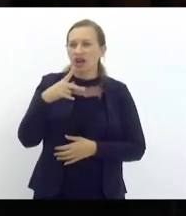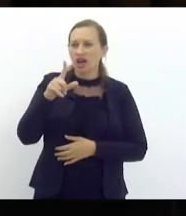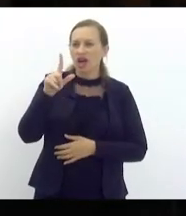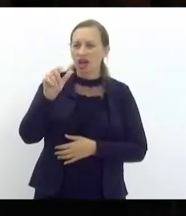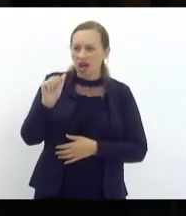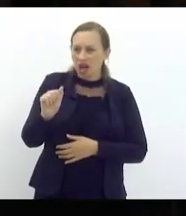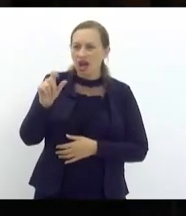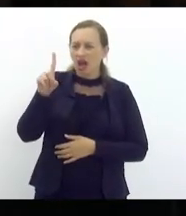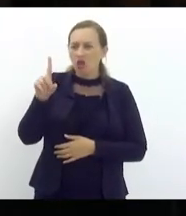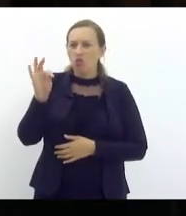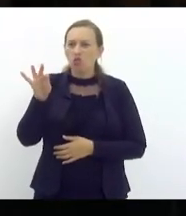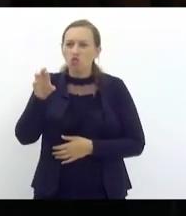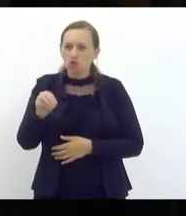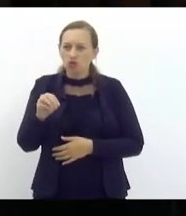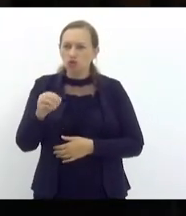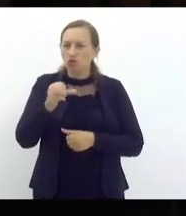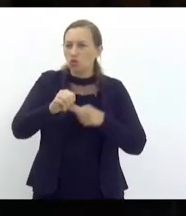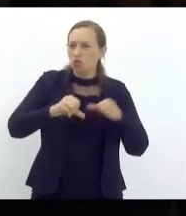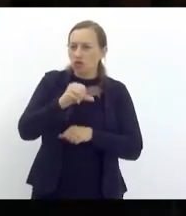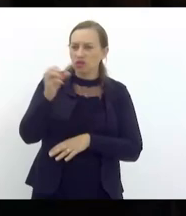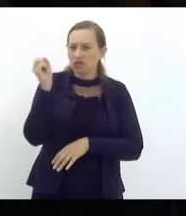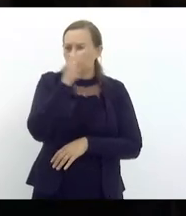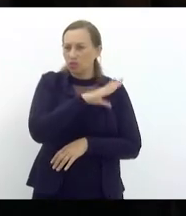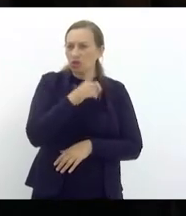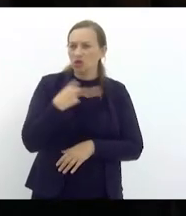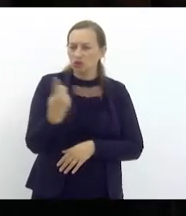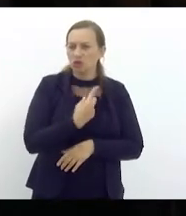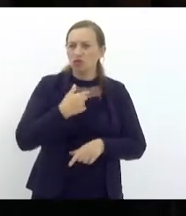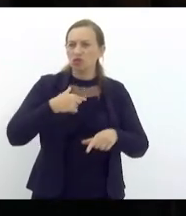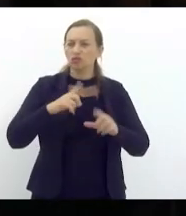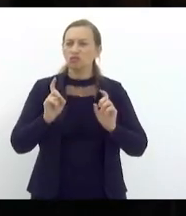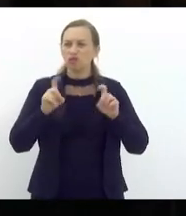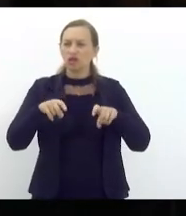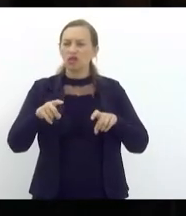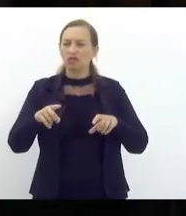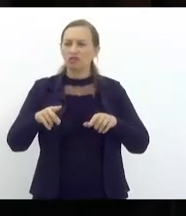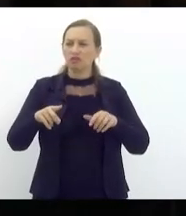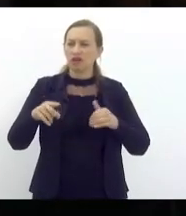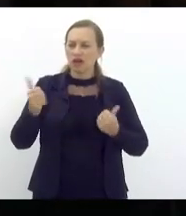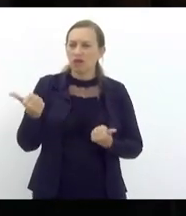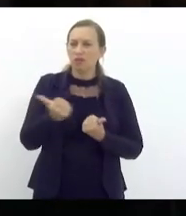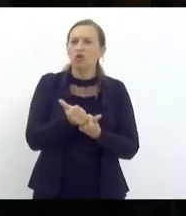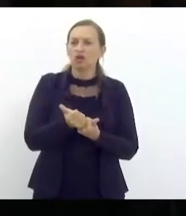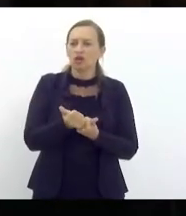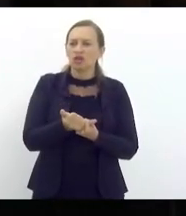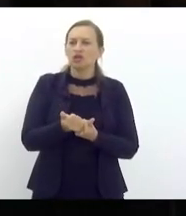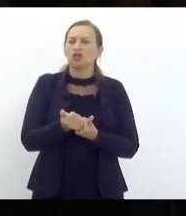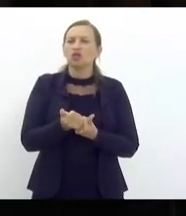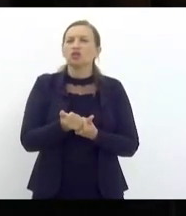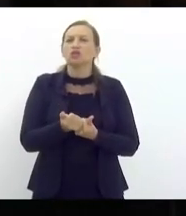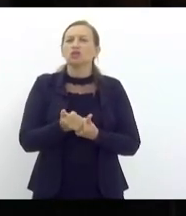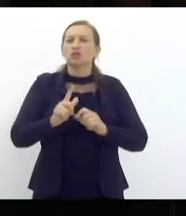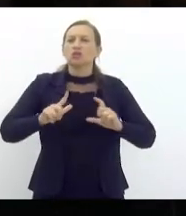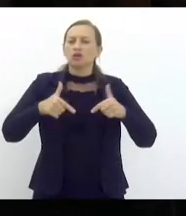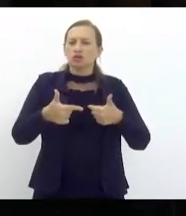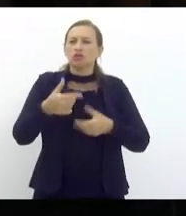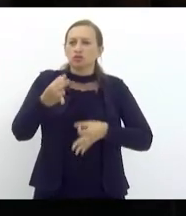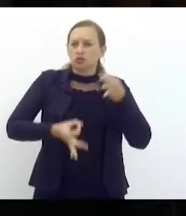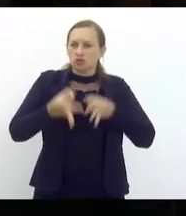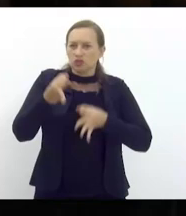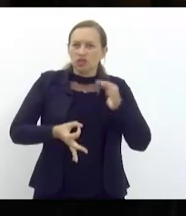mundo que tá se movimentando Contra esse absurdo que o nosso mandato vai colaborar quais decisões medidas e ações jurídicas